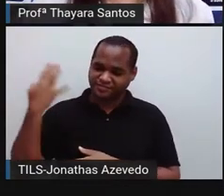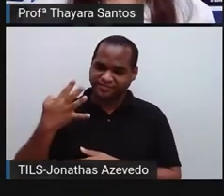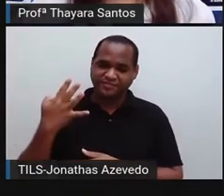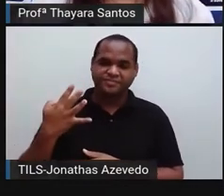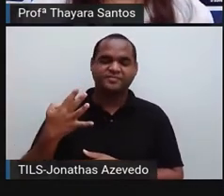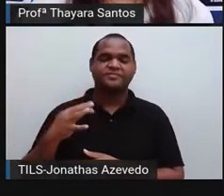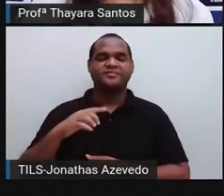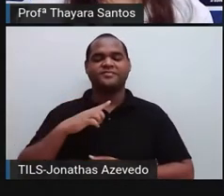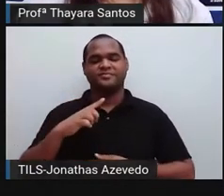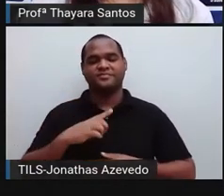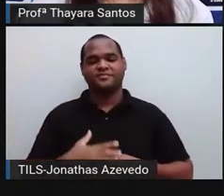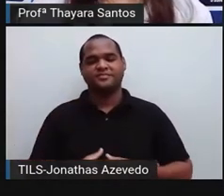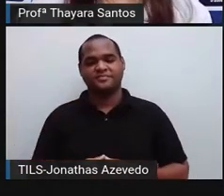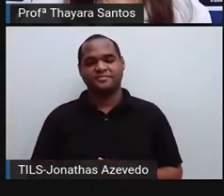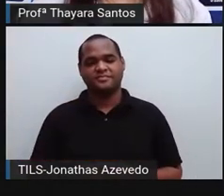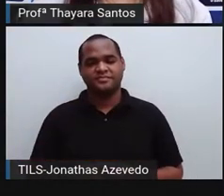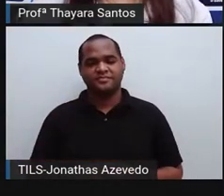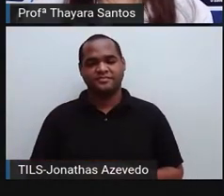vai.